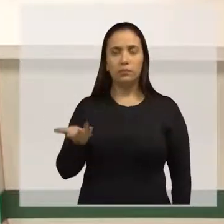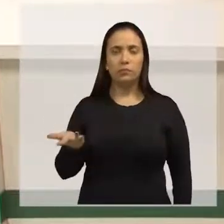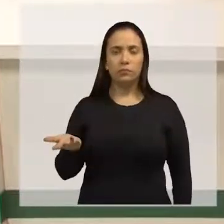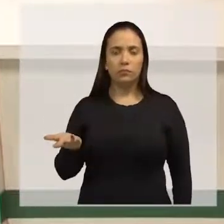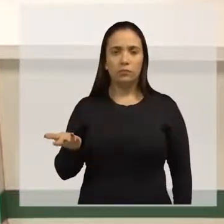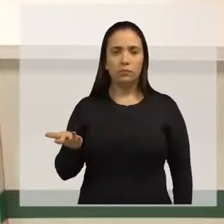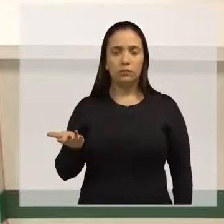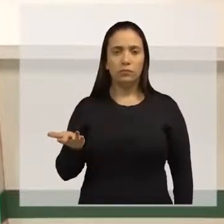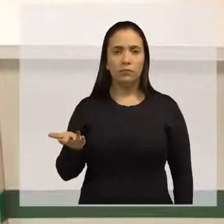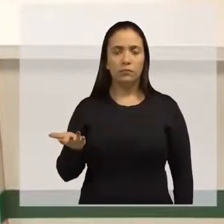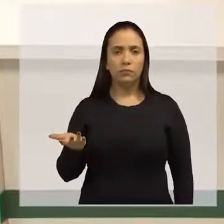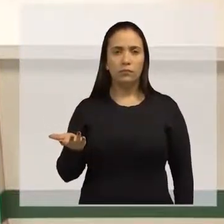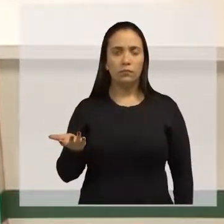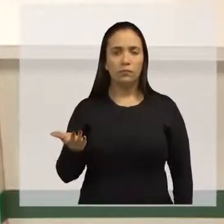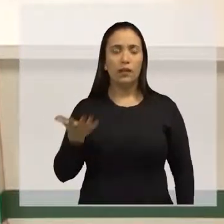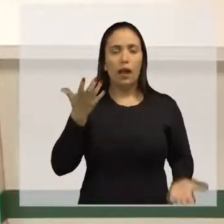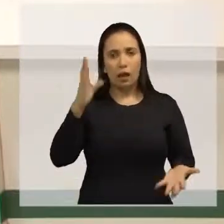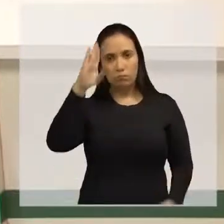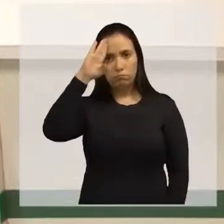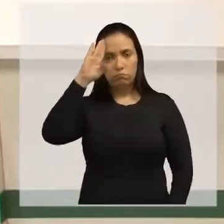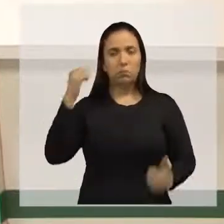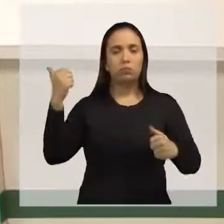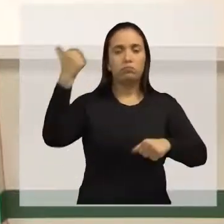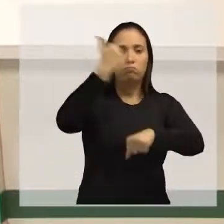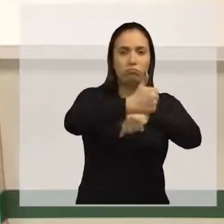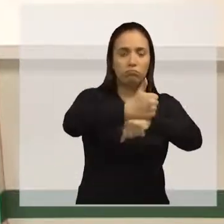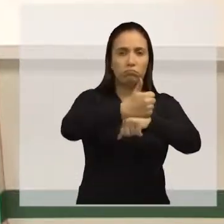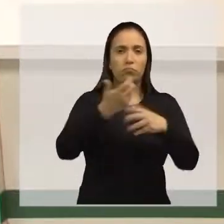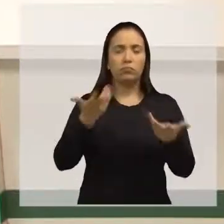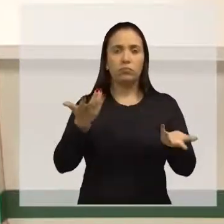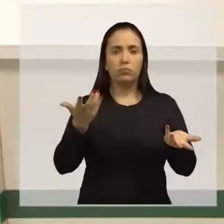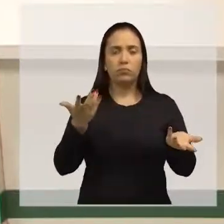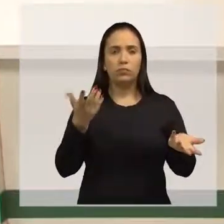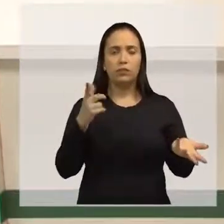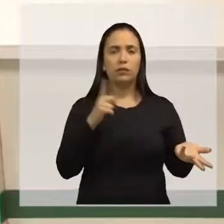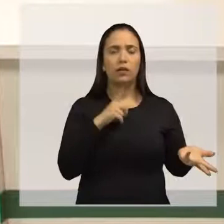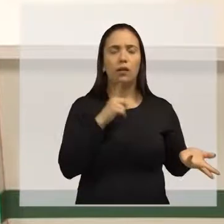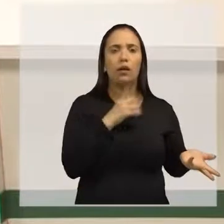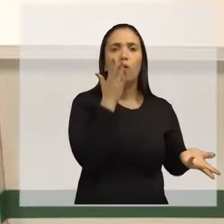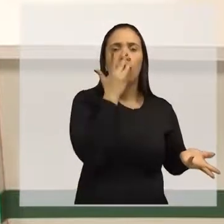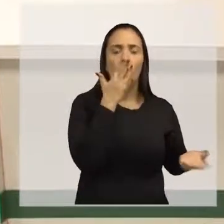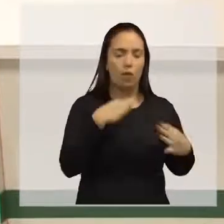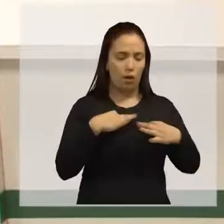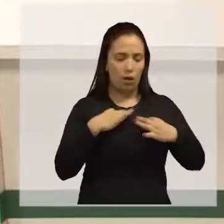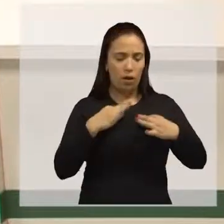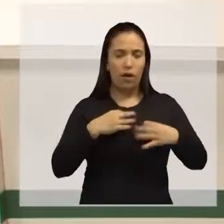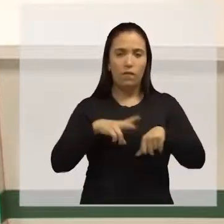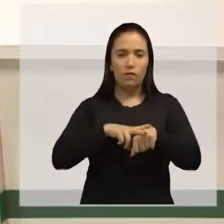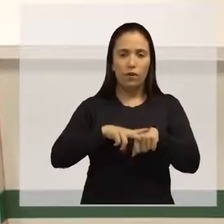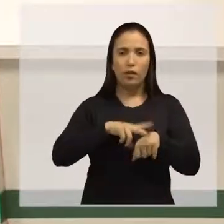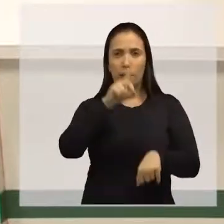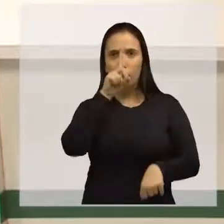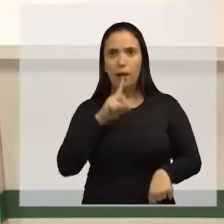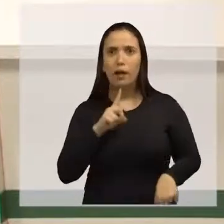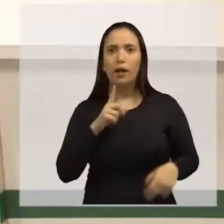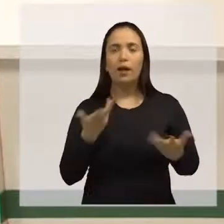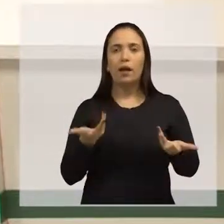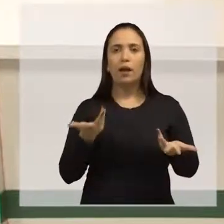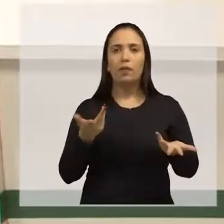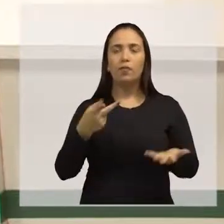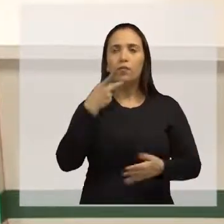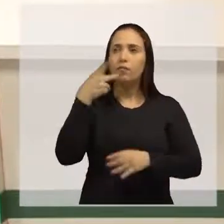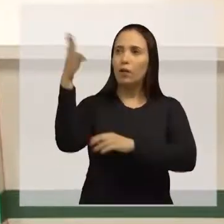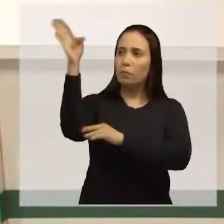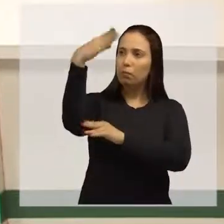ditadura. As pessoas falam em verde e amarelo, falam em civismo, falam em hino nacional, falam em